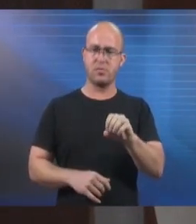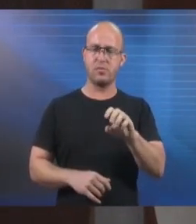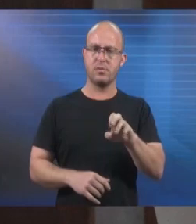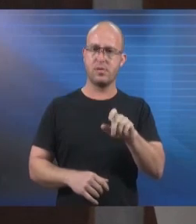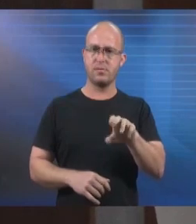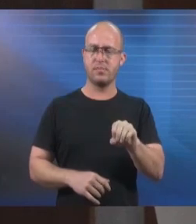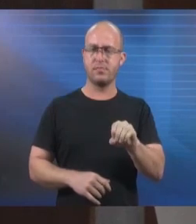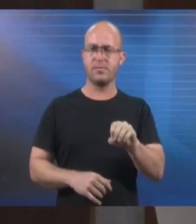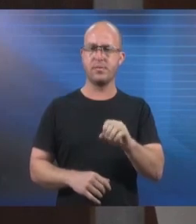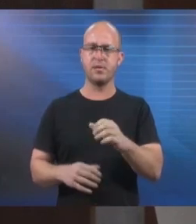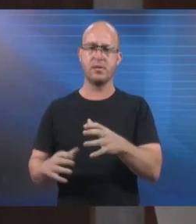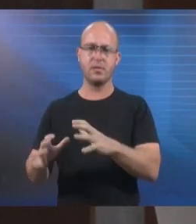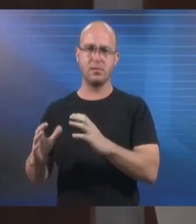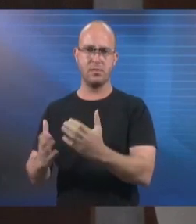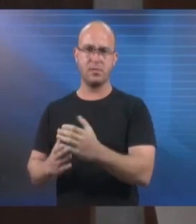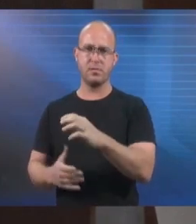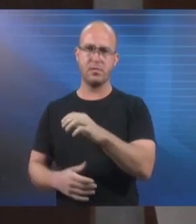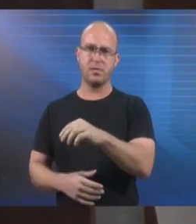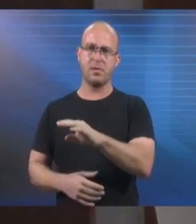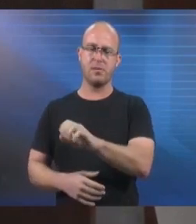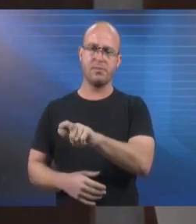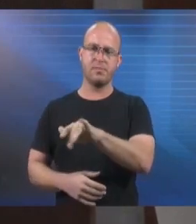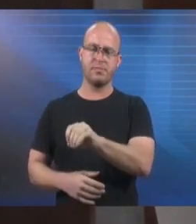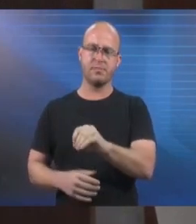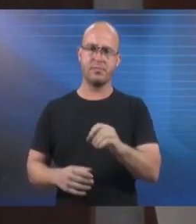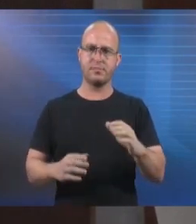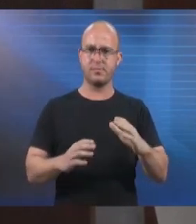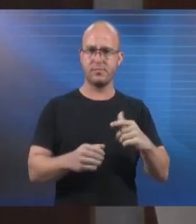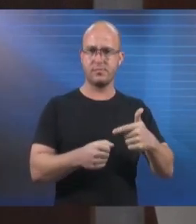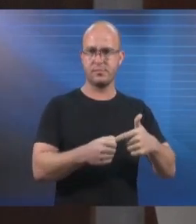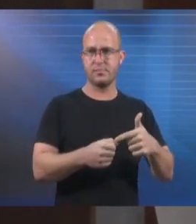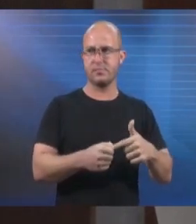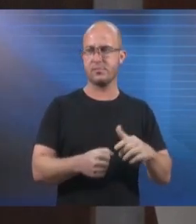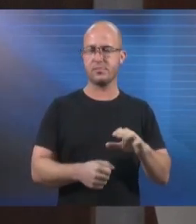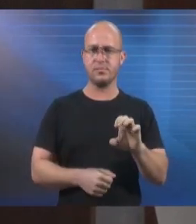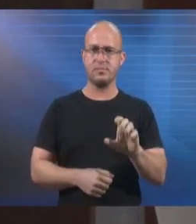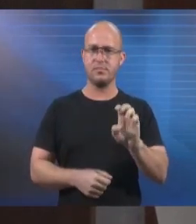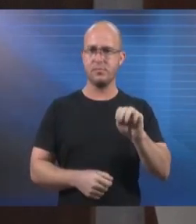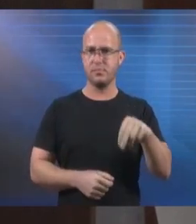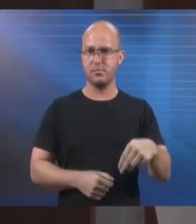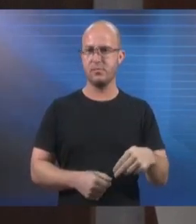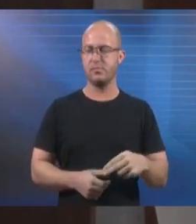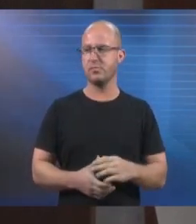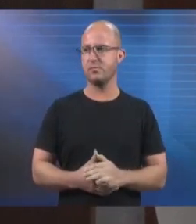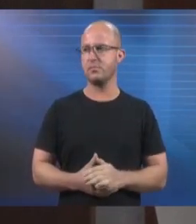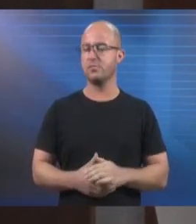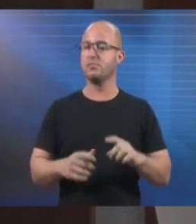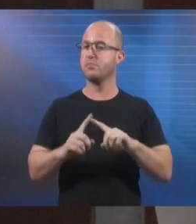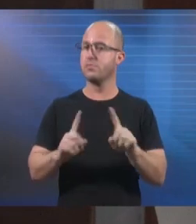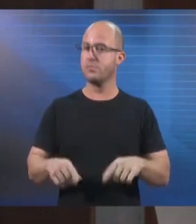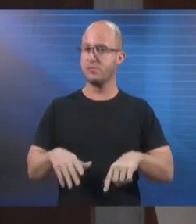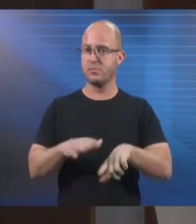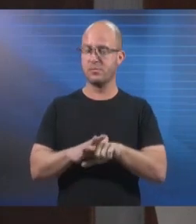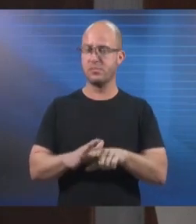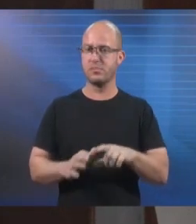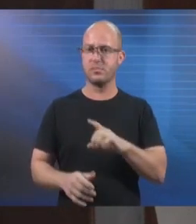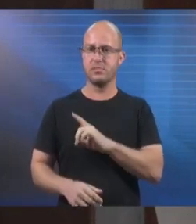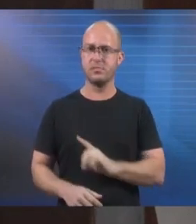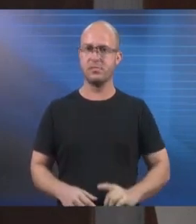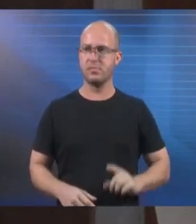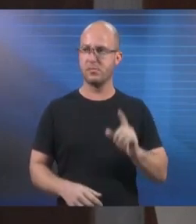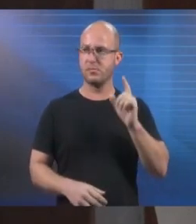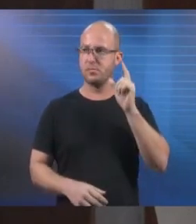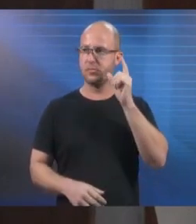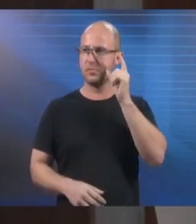povoado de Albino e posto de gasolina de Geraldo França posto L projeto de lei Deputado balde